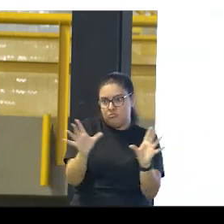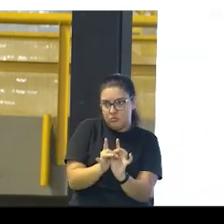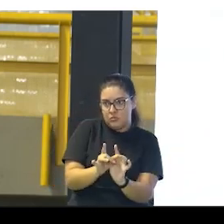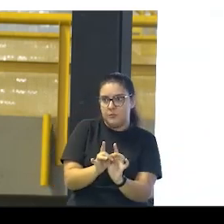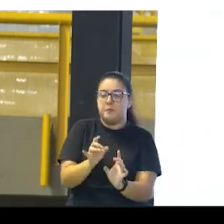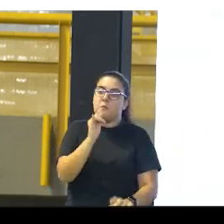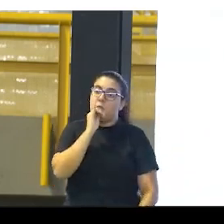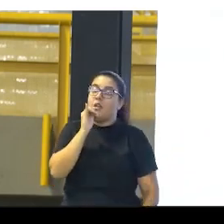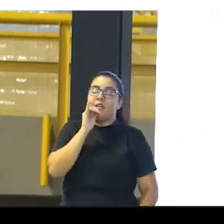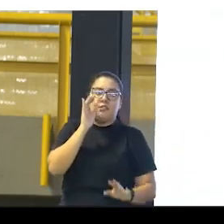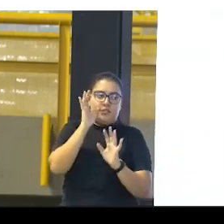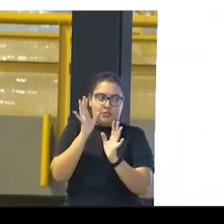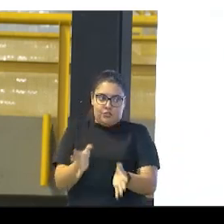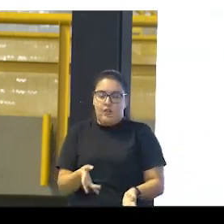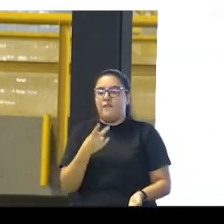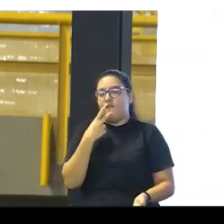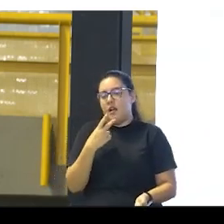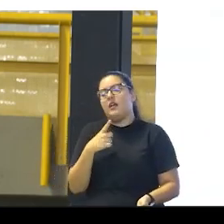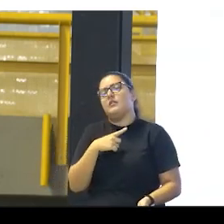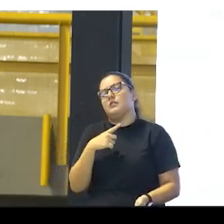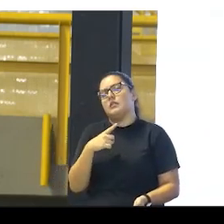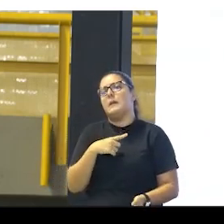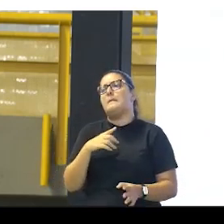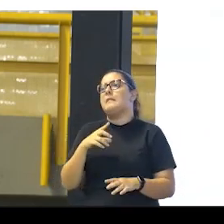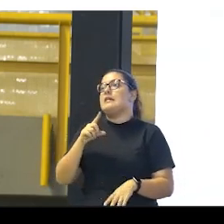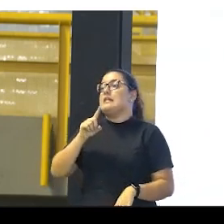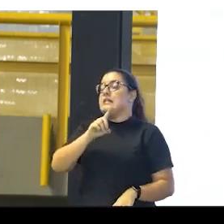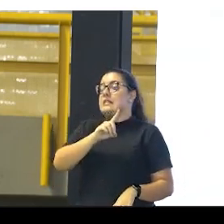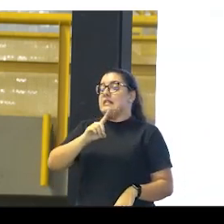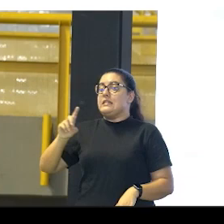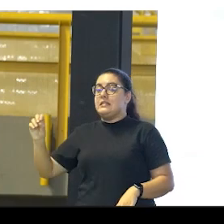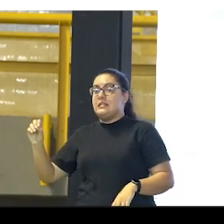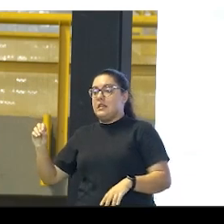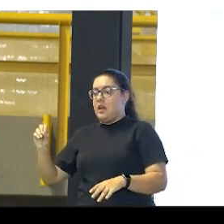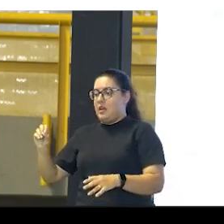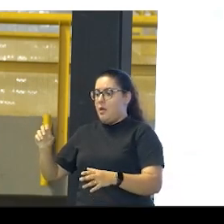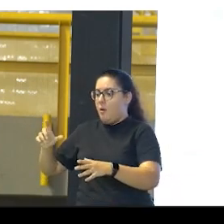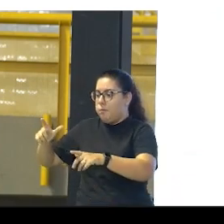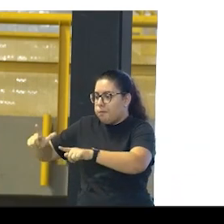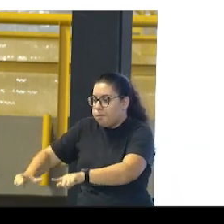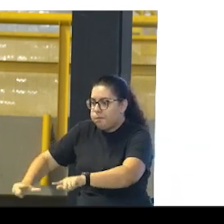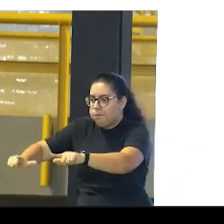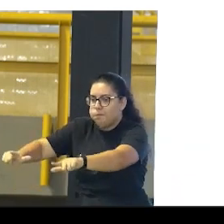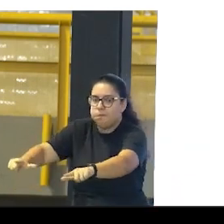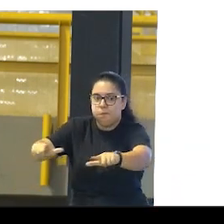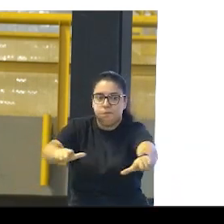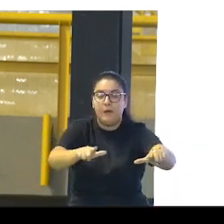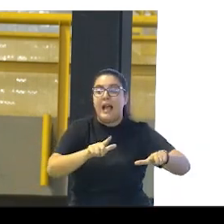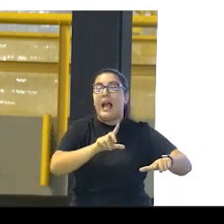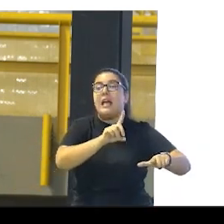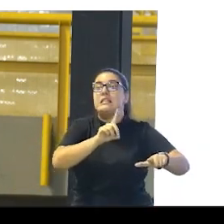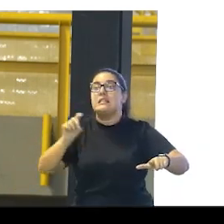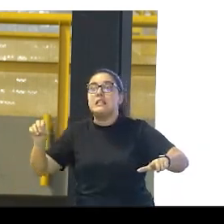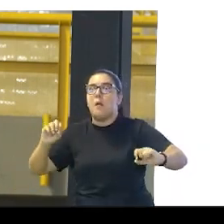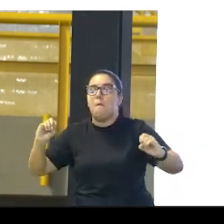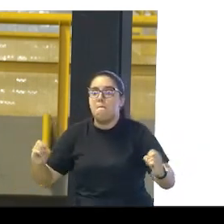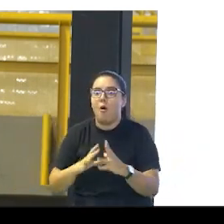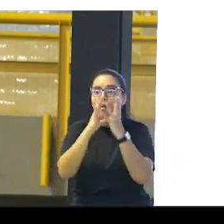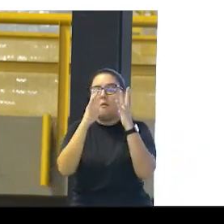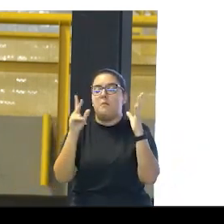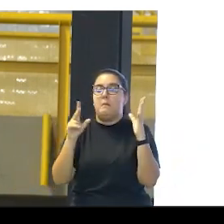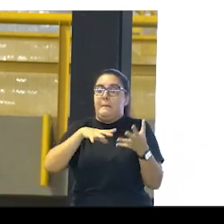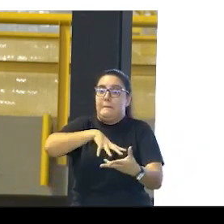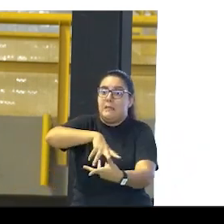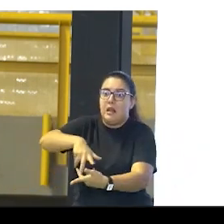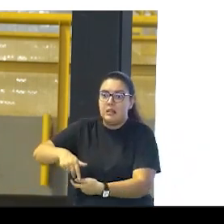mais que a gente afirme que existem mais de 100 reatores nucleares funcionando em todo o planeta, por mais que a gente